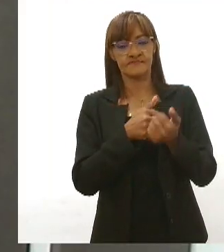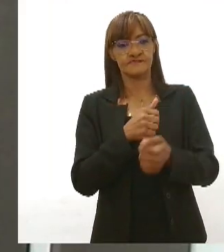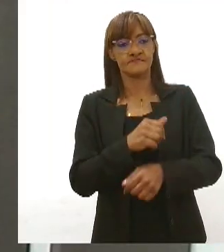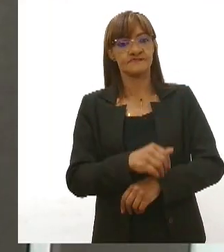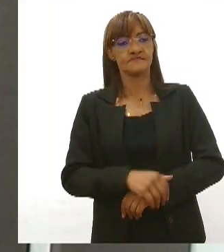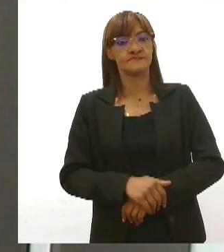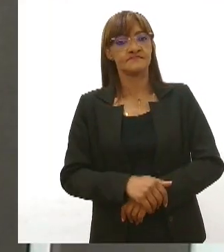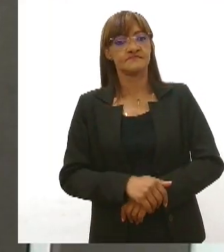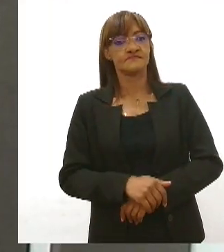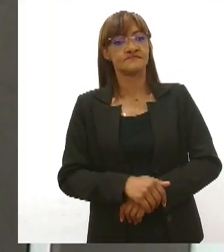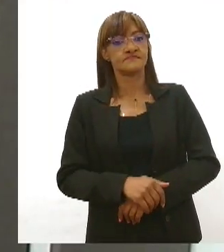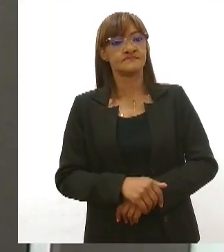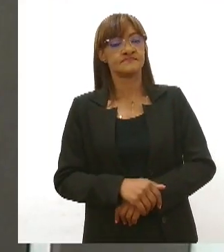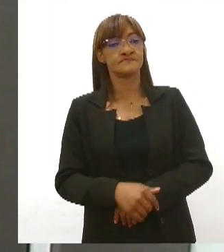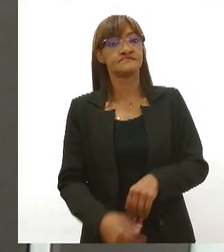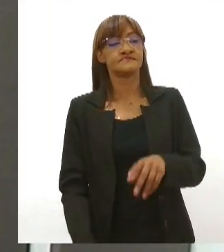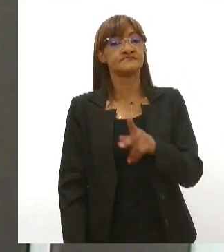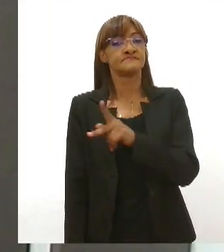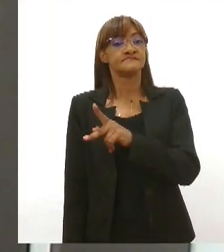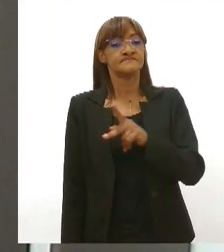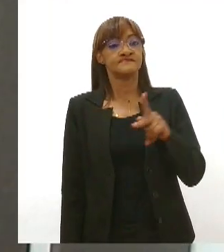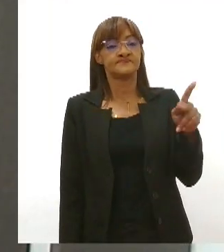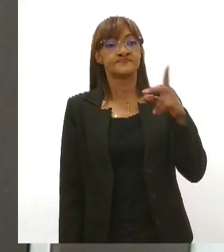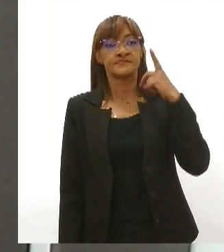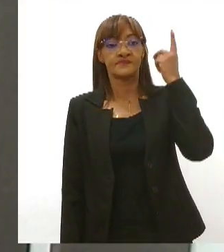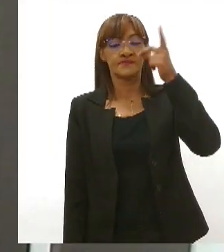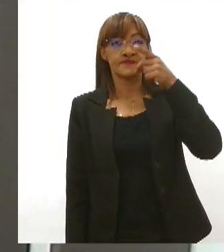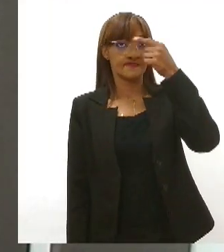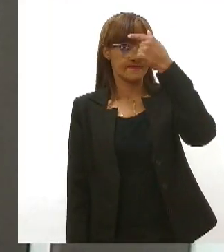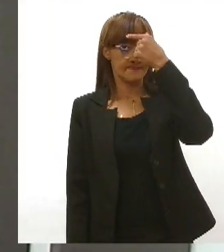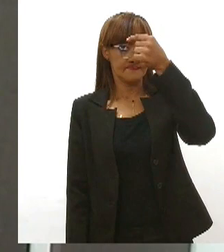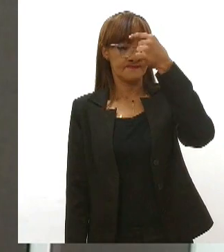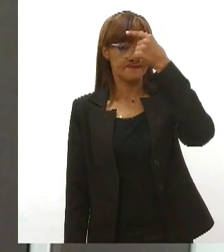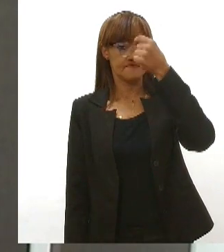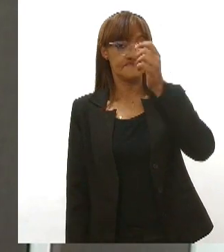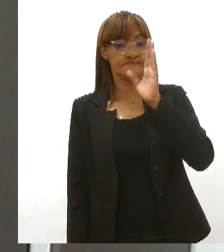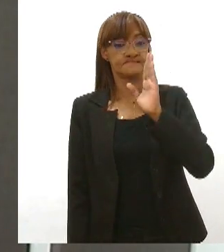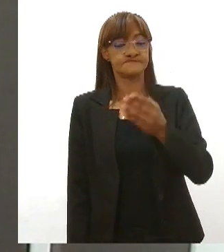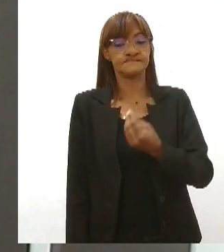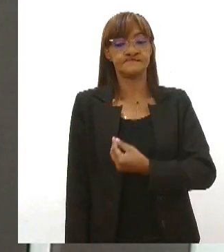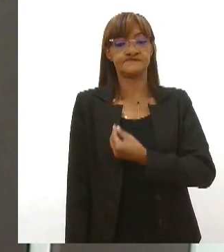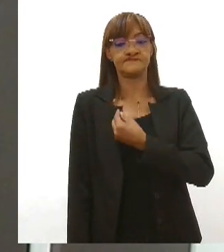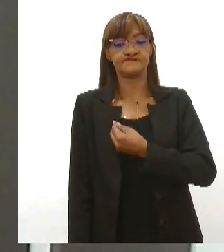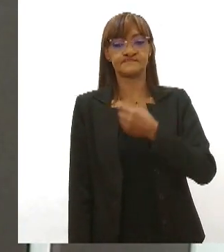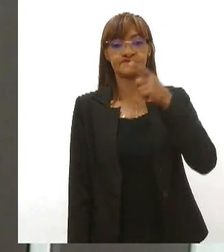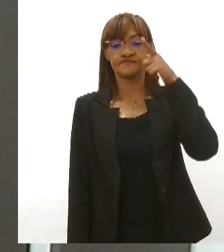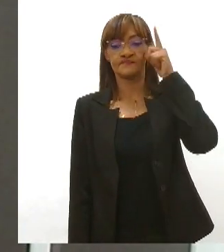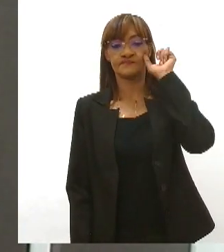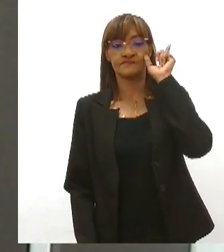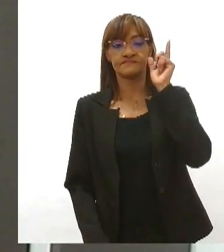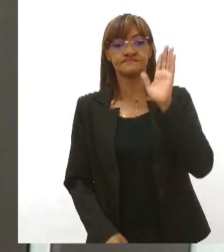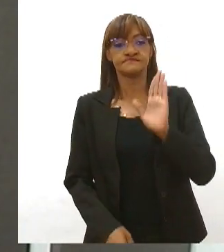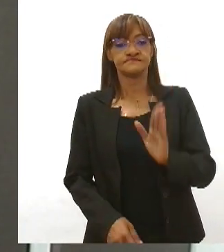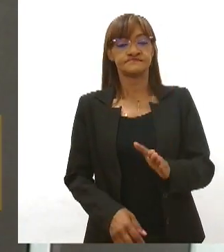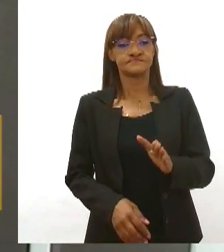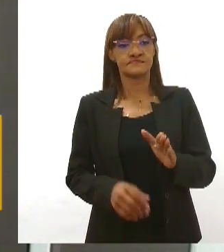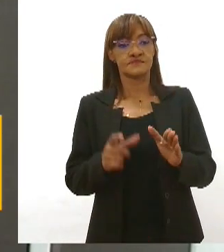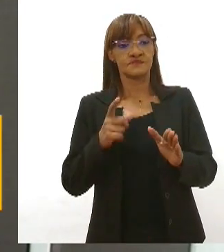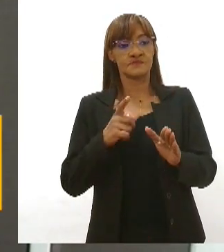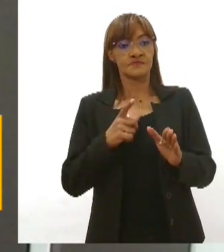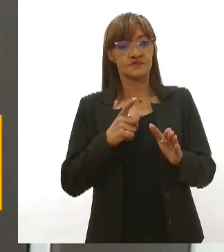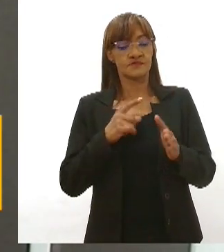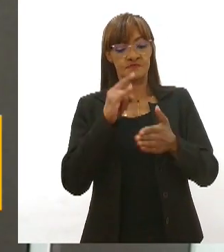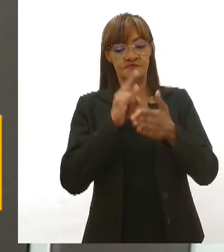O presidente da Alese, deputado Jefferson Andrade, prestigiou na manhã de ontem uma solenidade de assinatura de